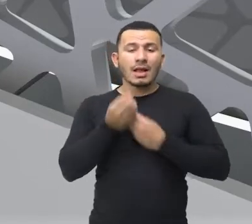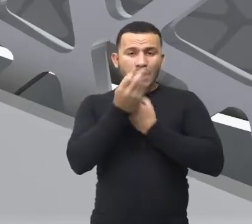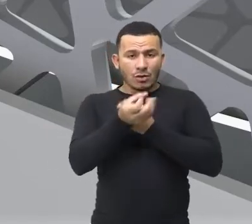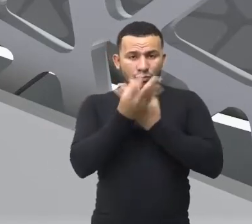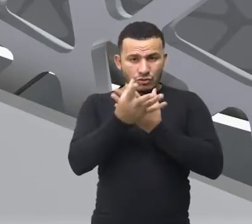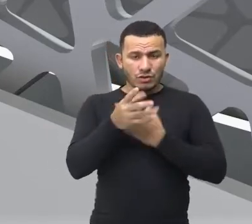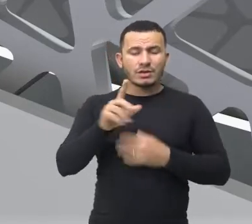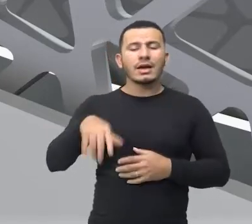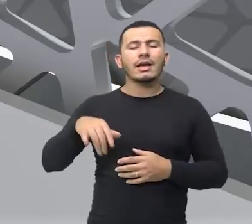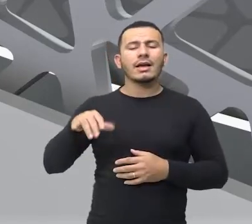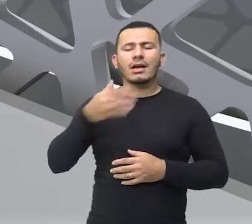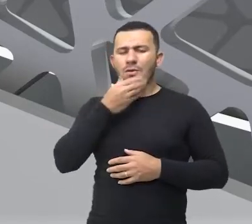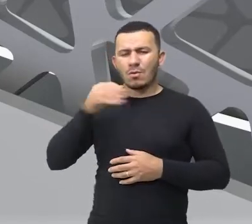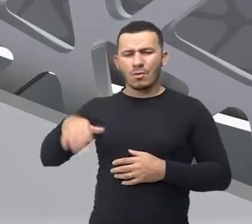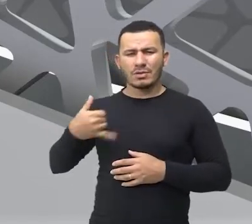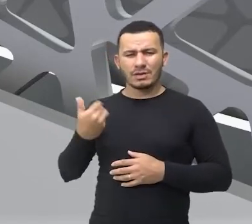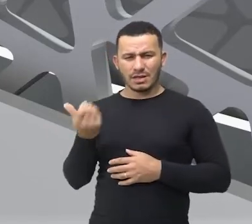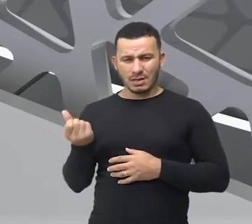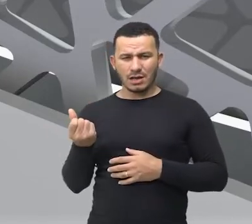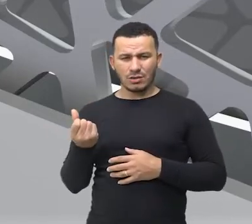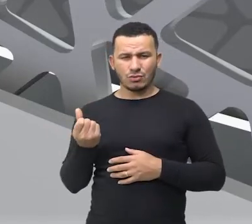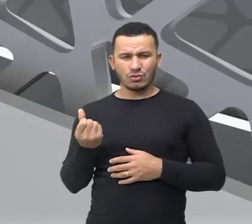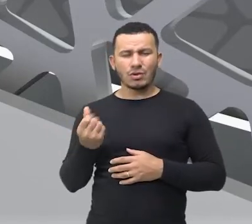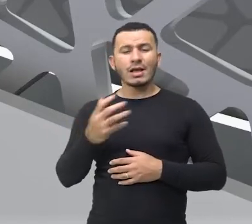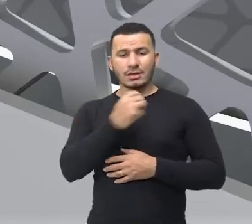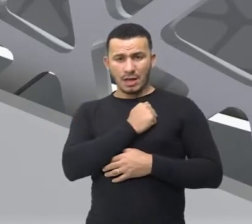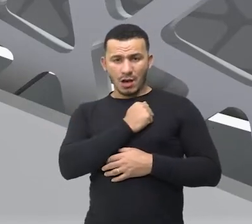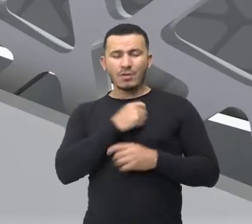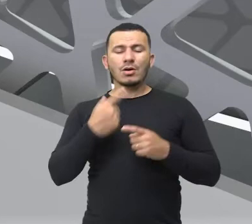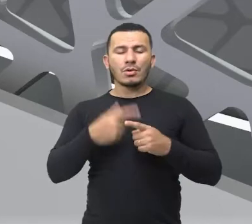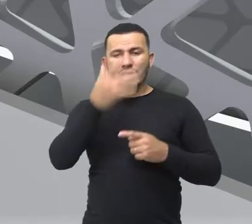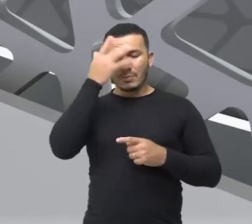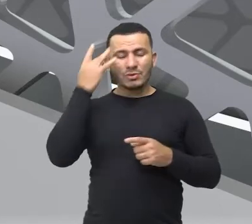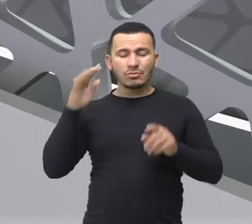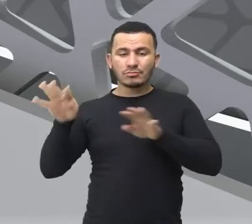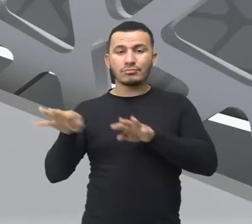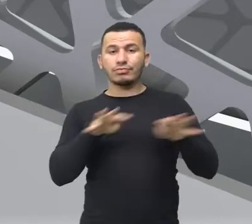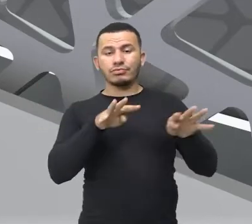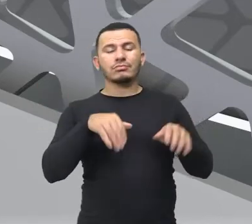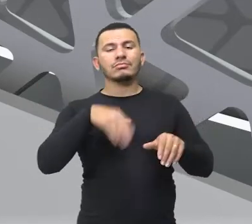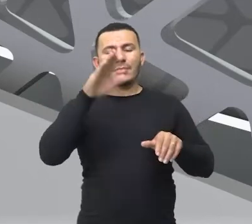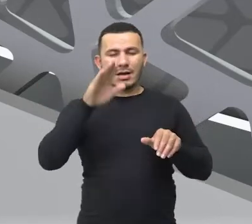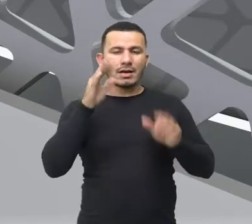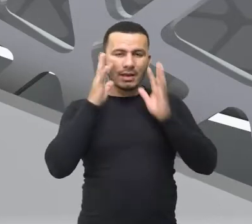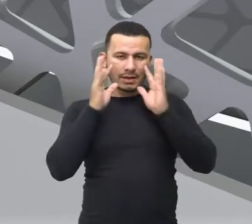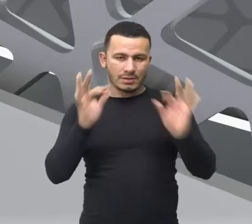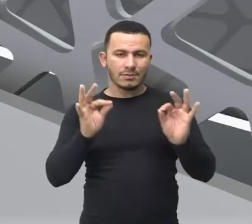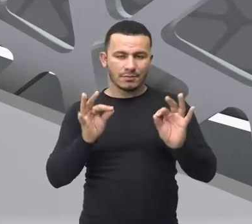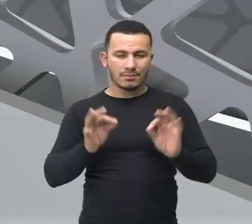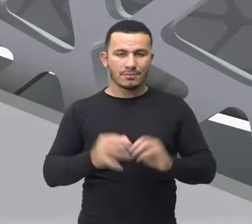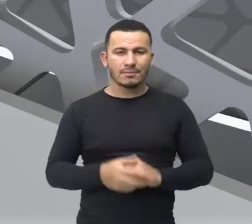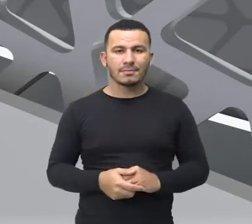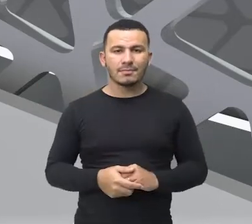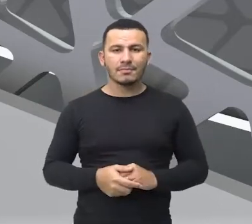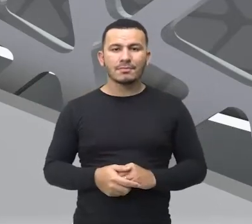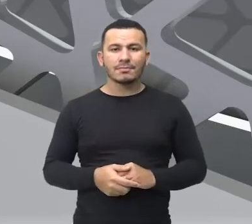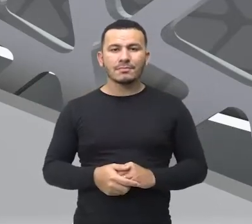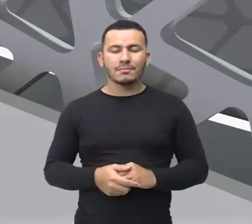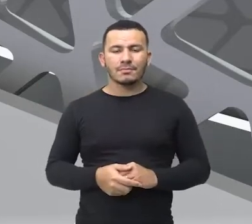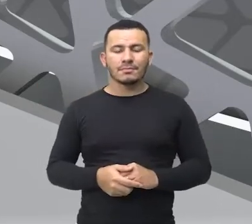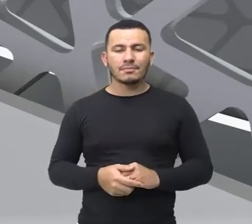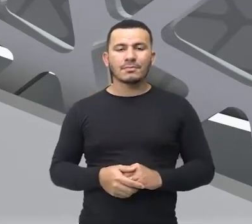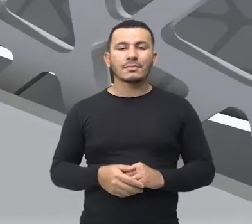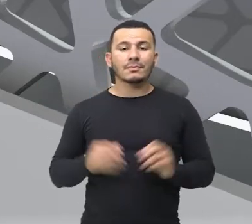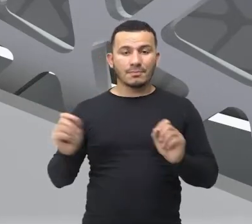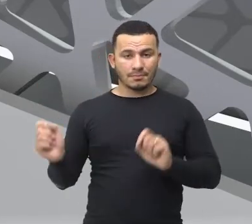6 anos, salva, justamente para causar um impacto maior e chamar mais a atenção do leitor dessa notícia. Ok? Isso apareceu no